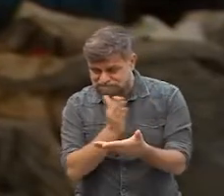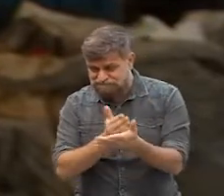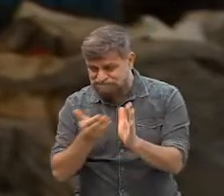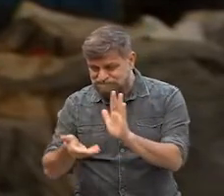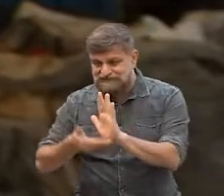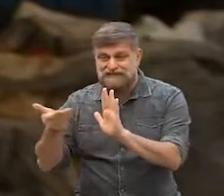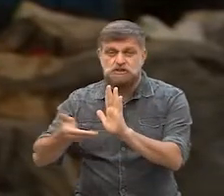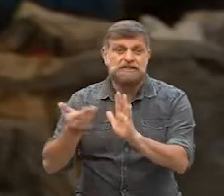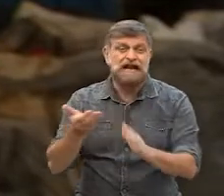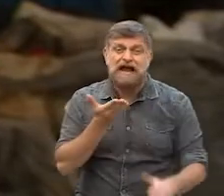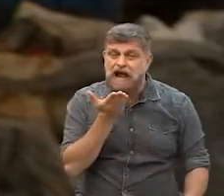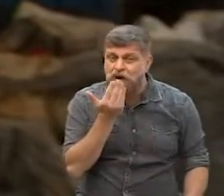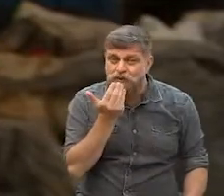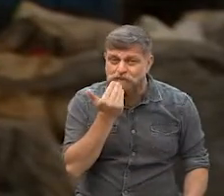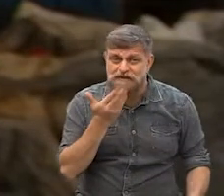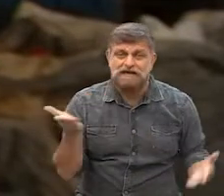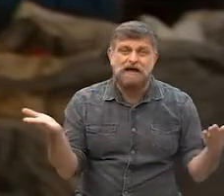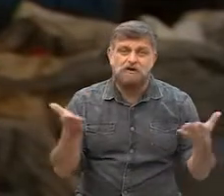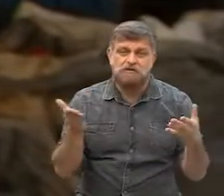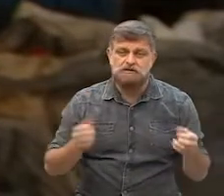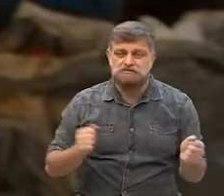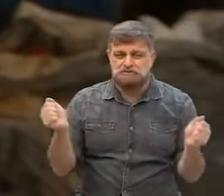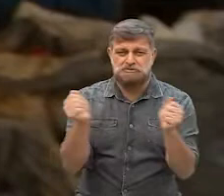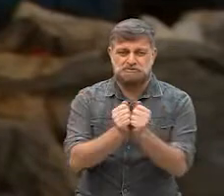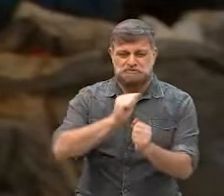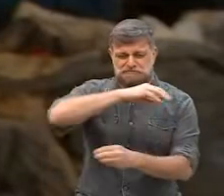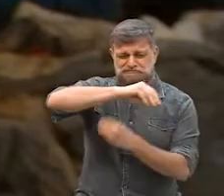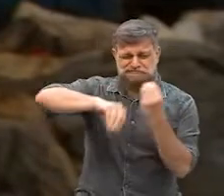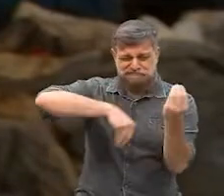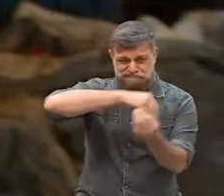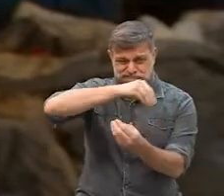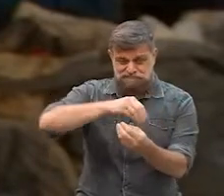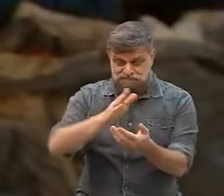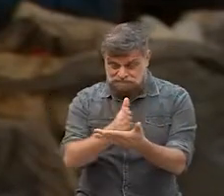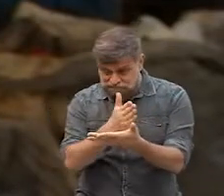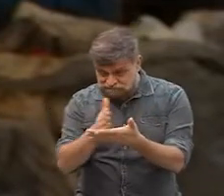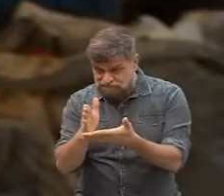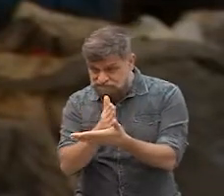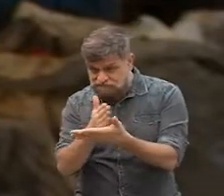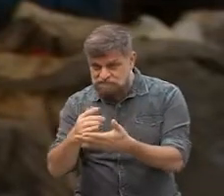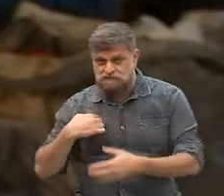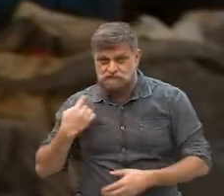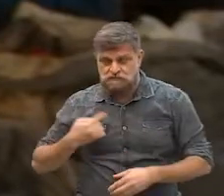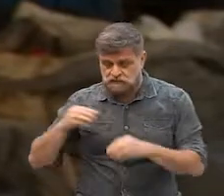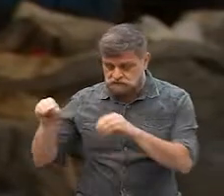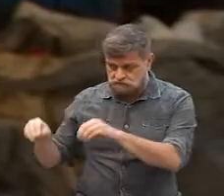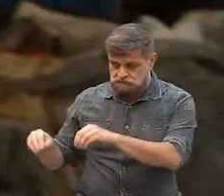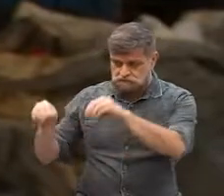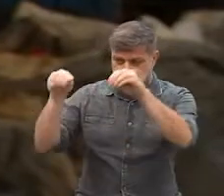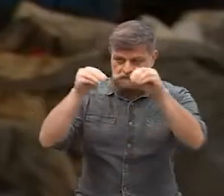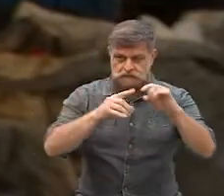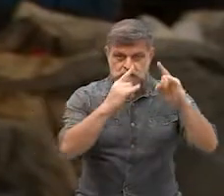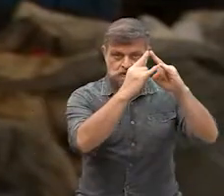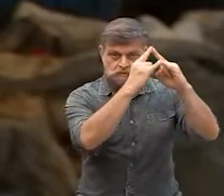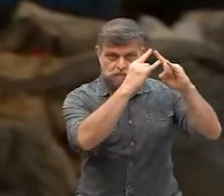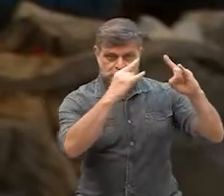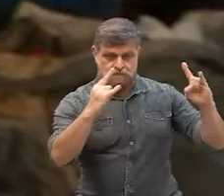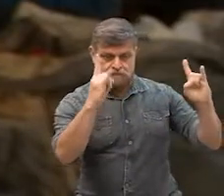comida, que hoje ainda vem muito, e daí a gente traz para o outro lado aqui do